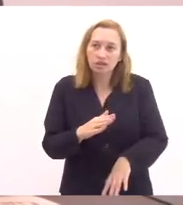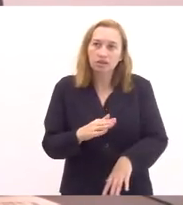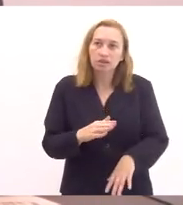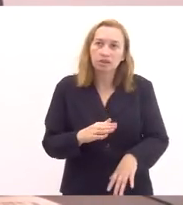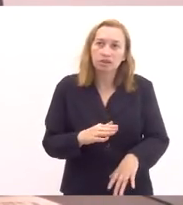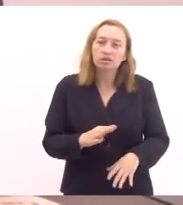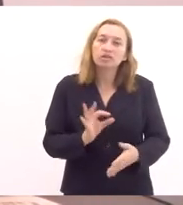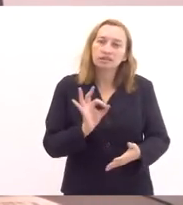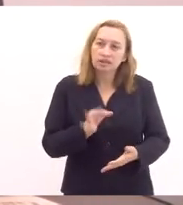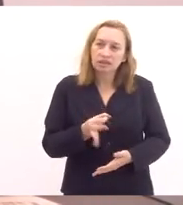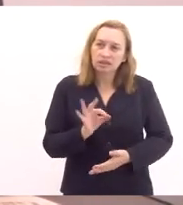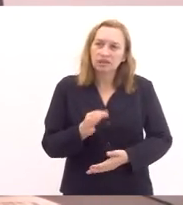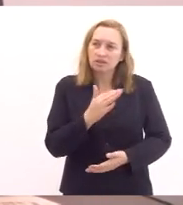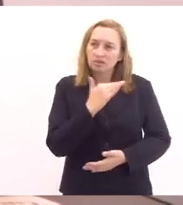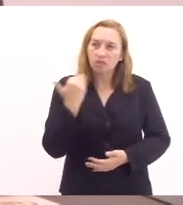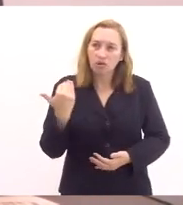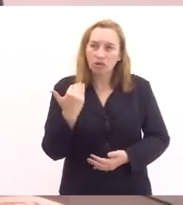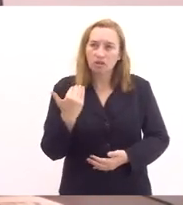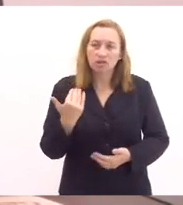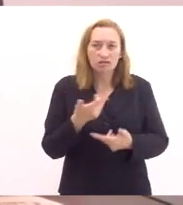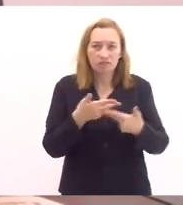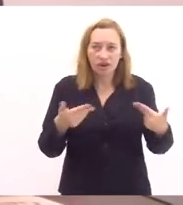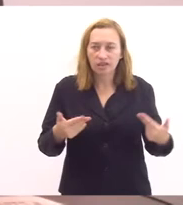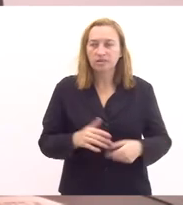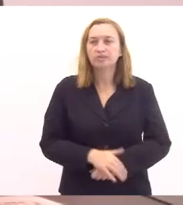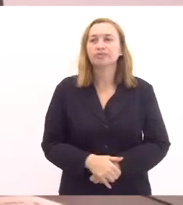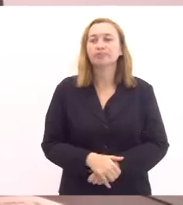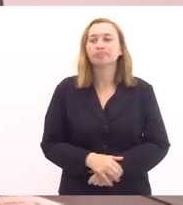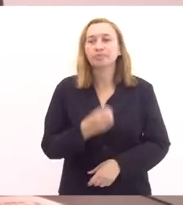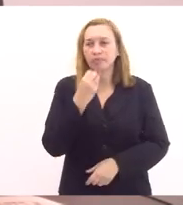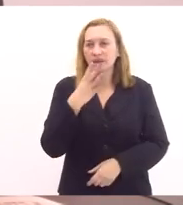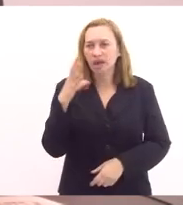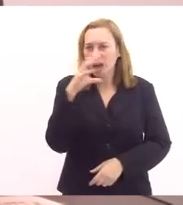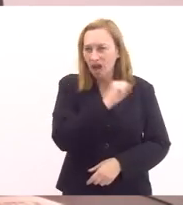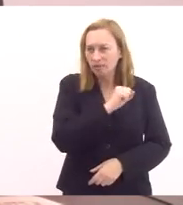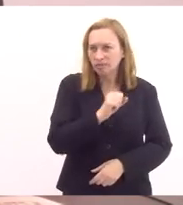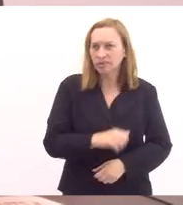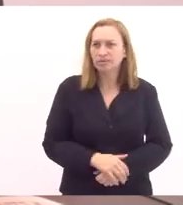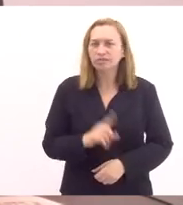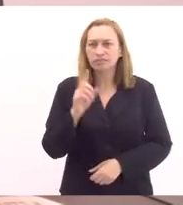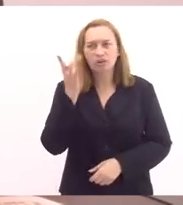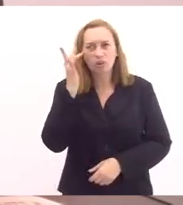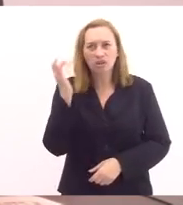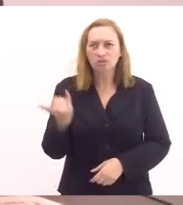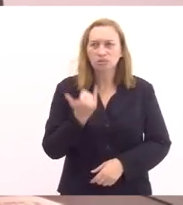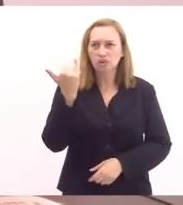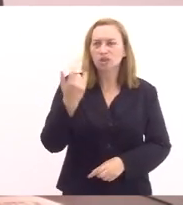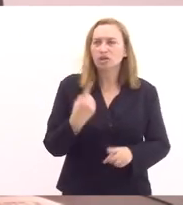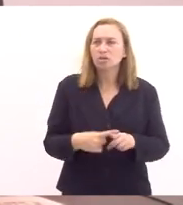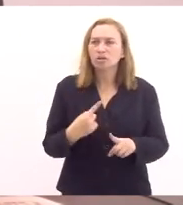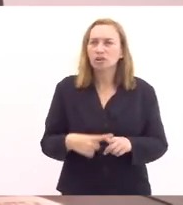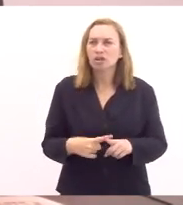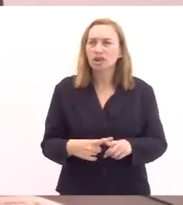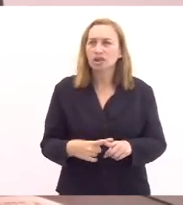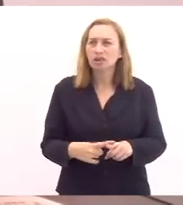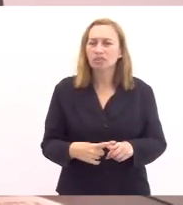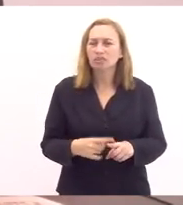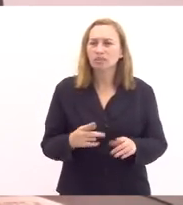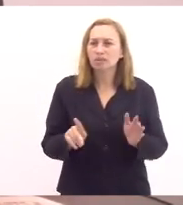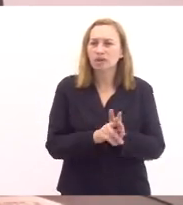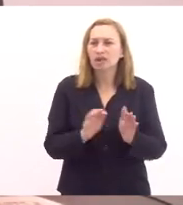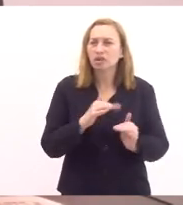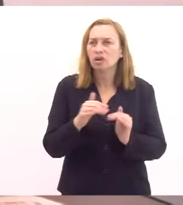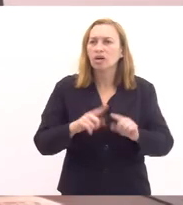causou Sem dúvida nenhuma mortes evitáveis bem e rapidamente né Eu acho importante porque talvez não seja intuitivo para